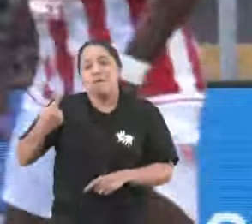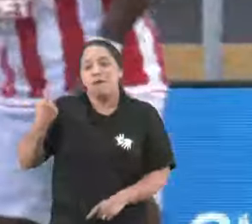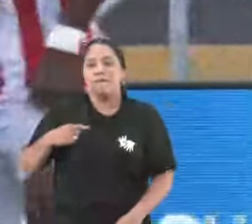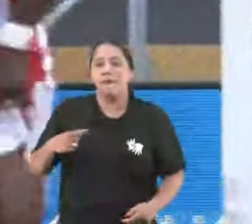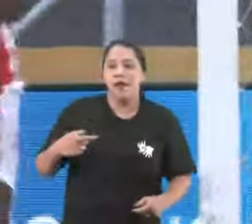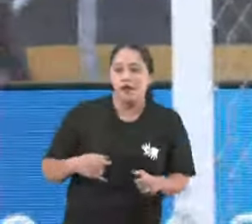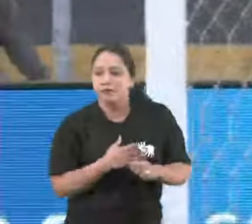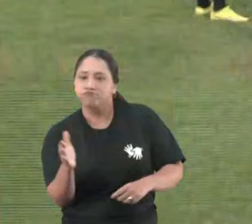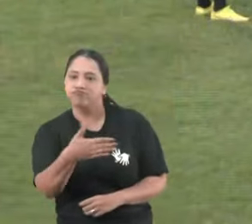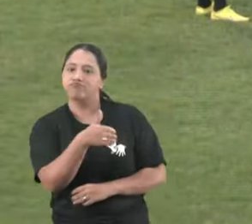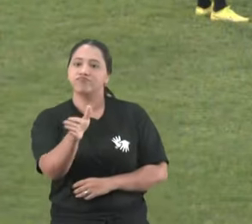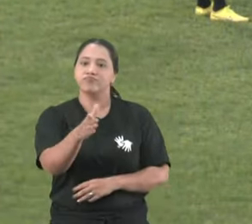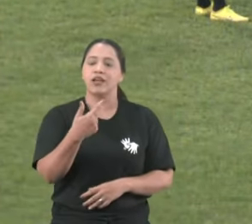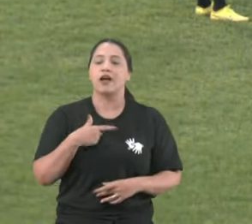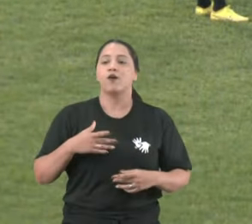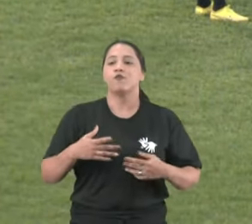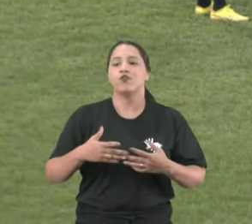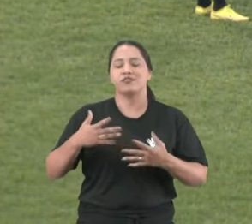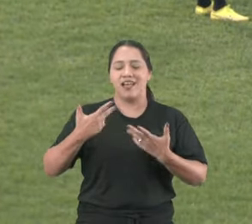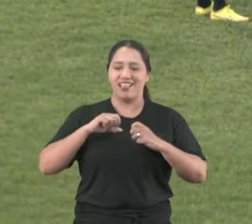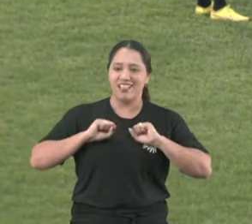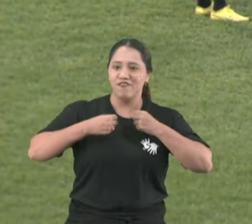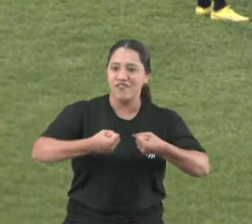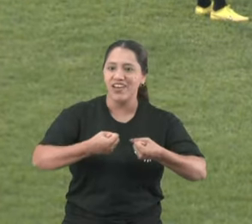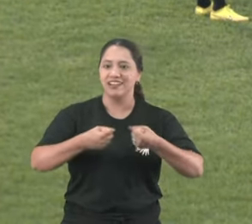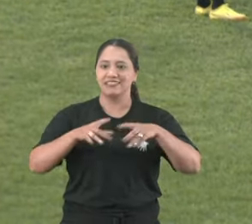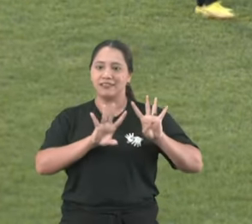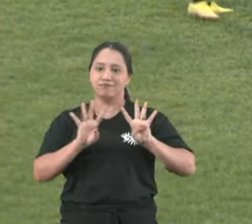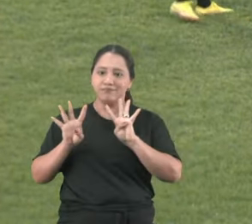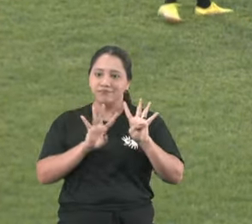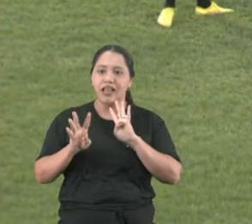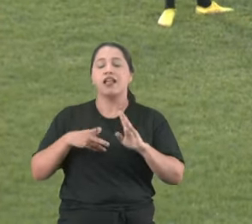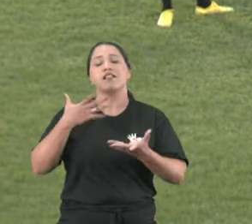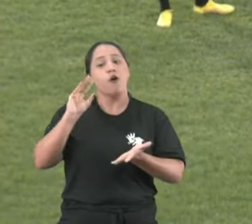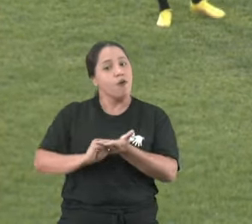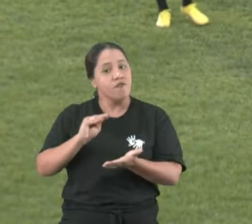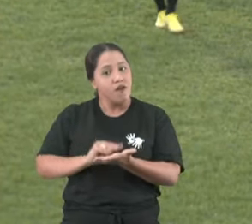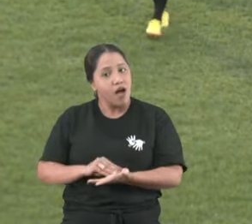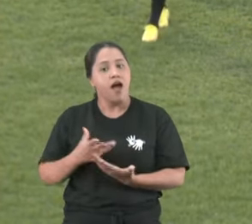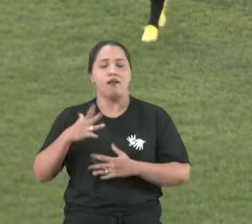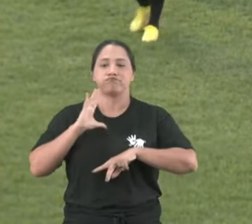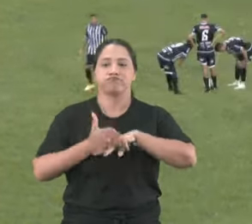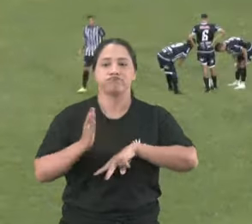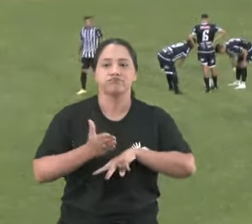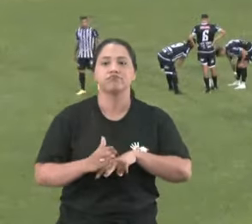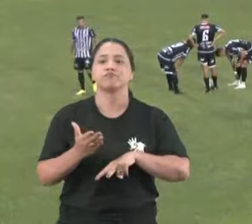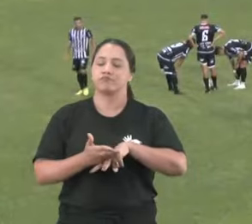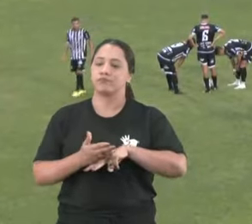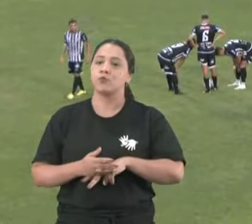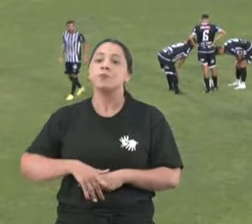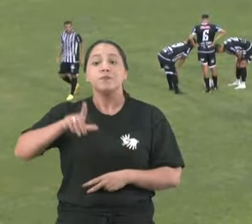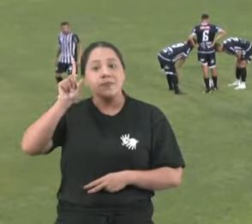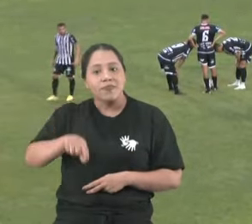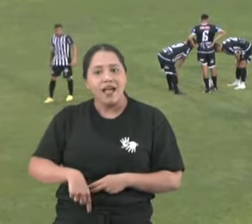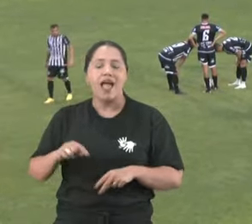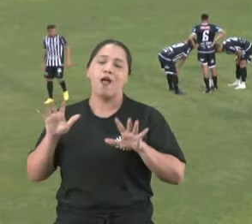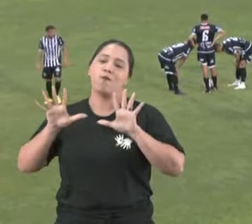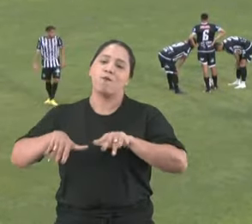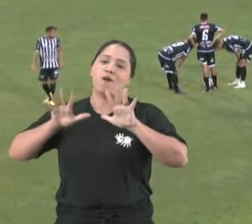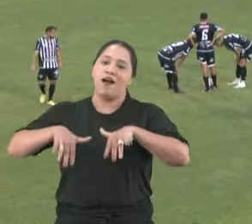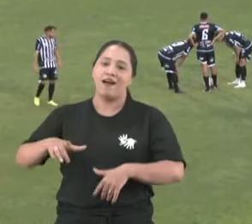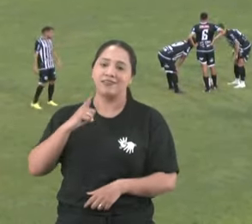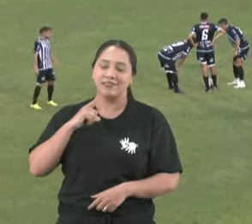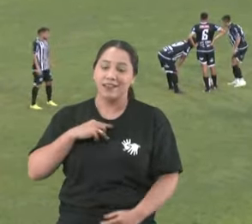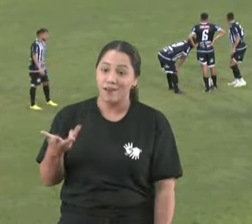você desmonta o seu sistema defensivo. Então, você faz a falta tática para evitar isso. Mas é um asa que tem